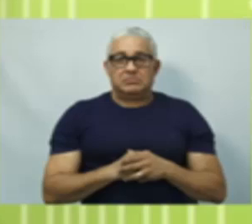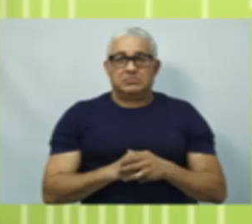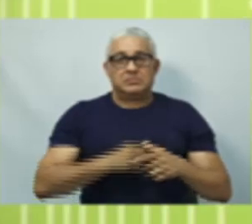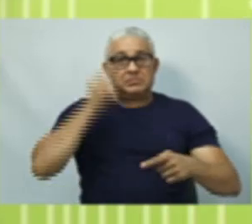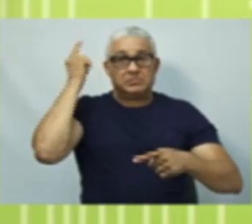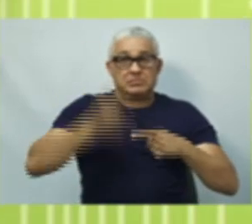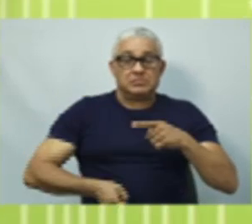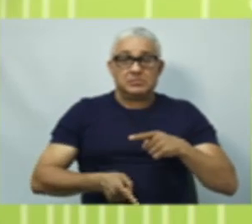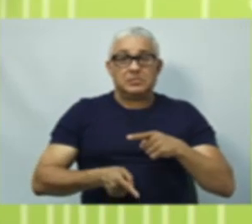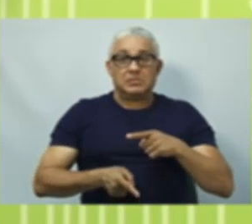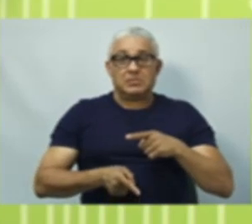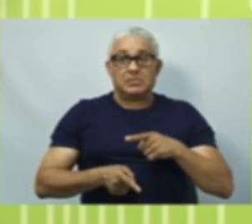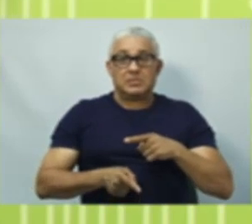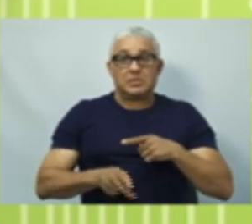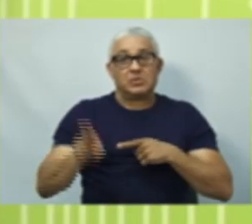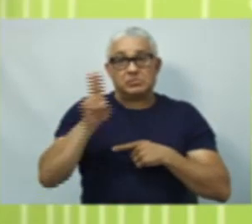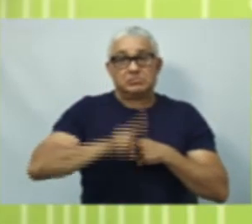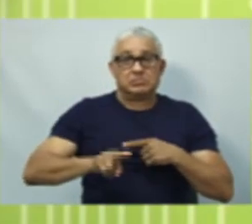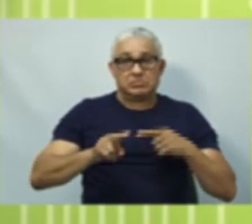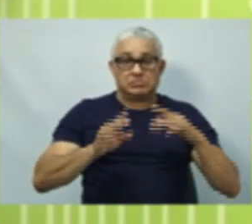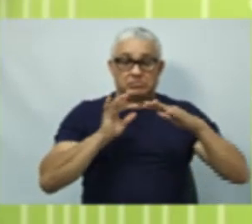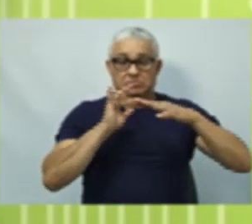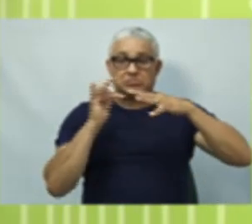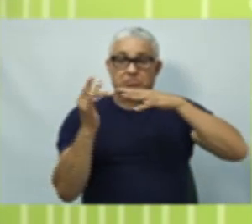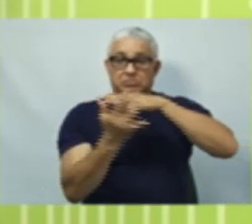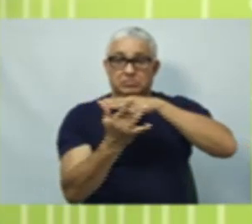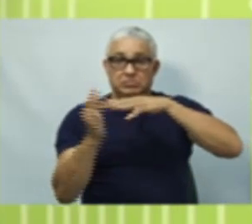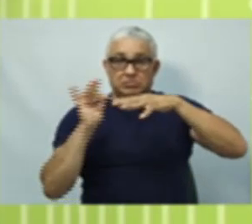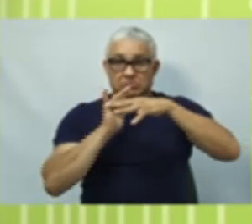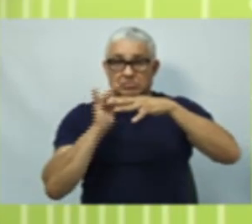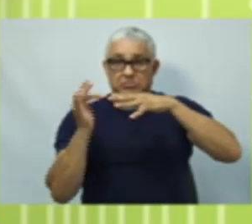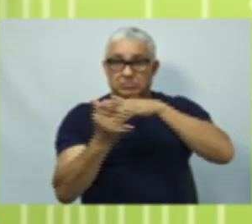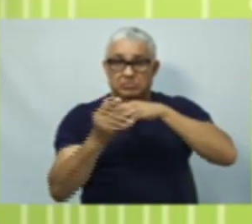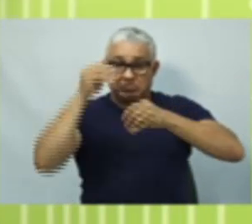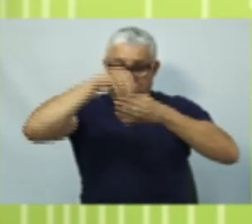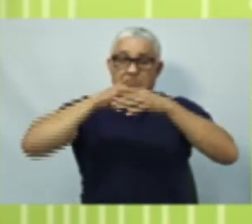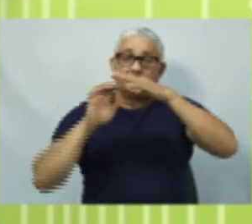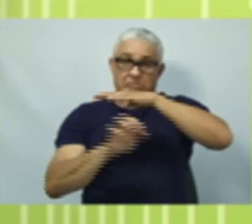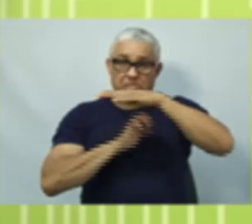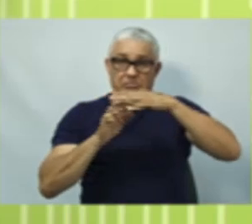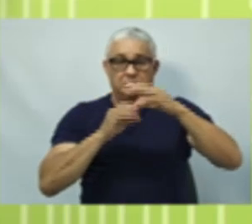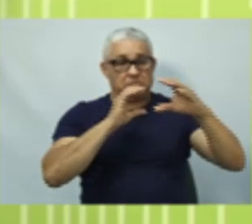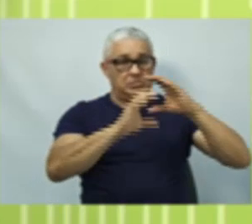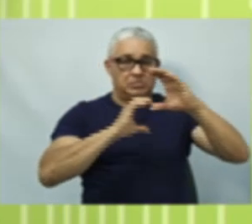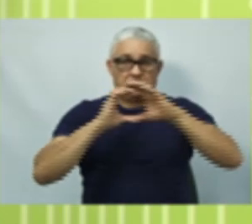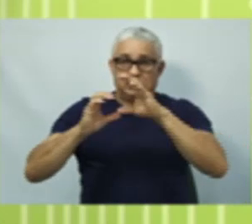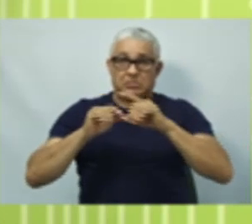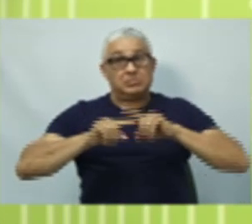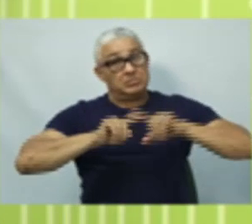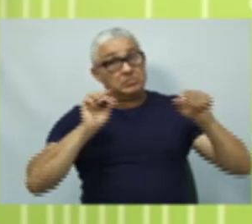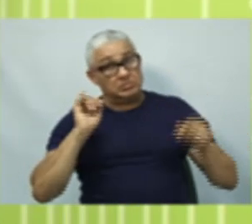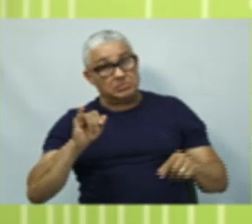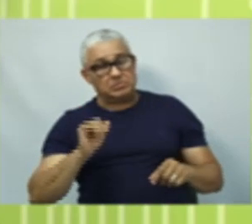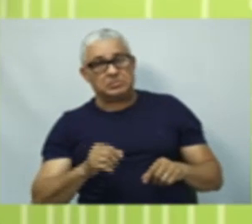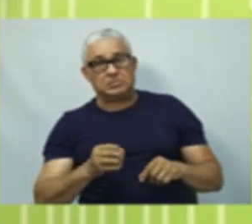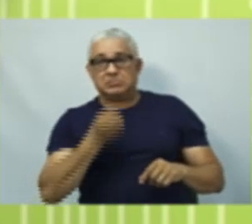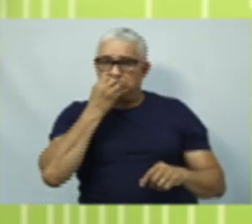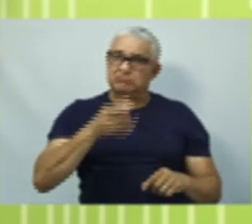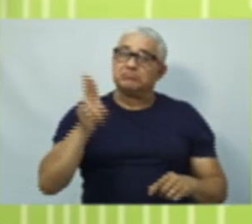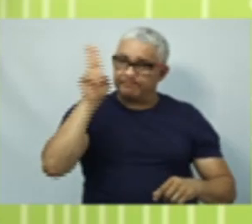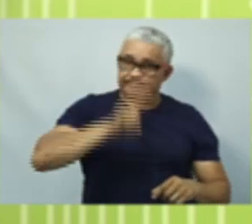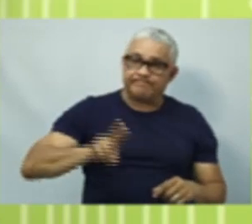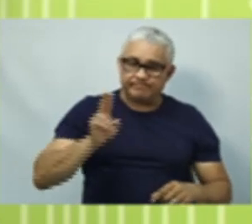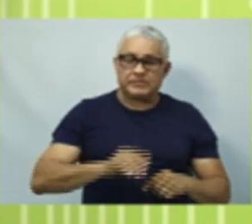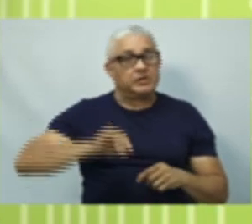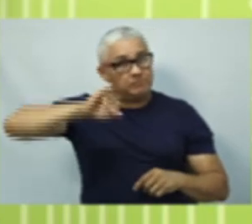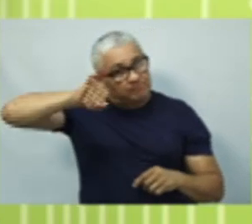proíbe a utilização de redes sociais, mas dentro da organização para comunicação. Mas se for bem utilizado,